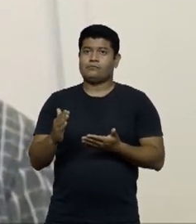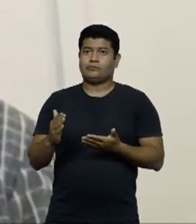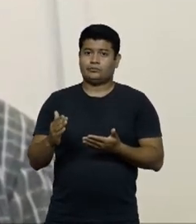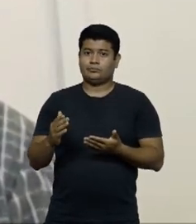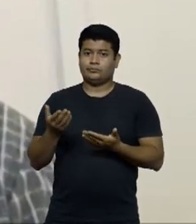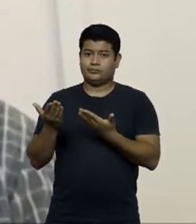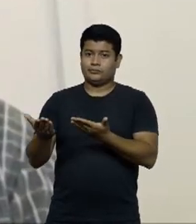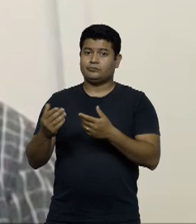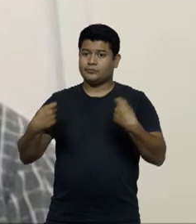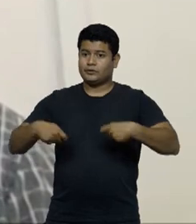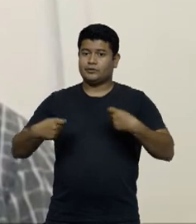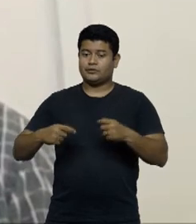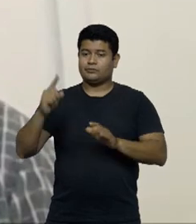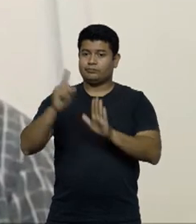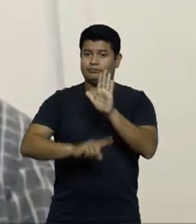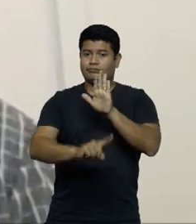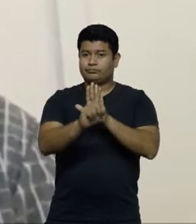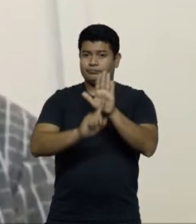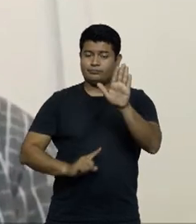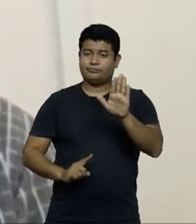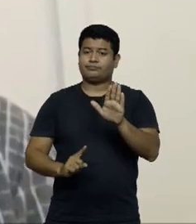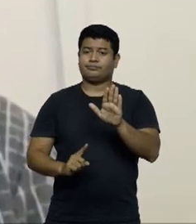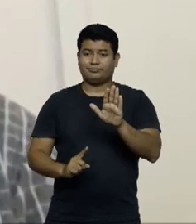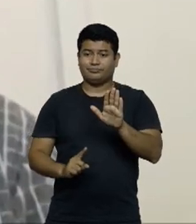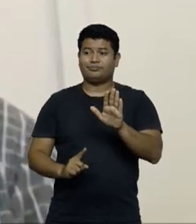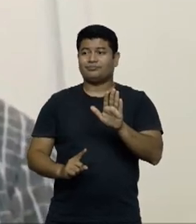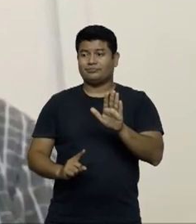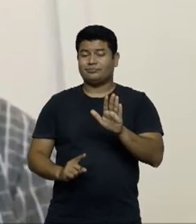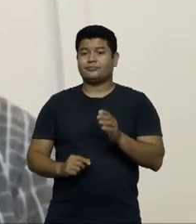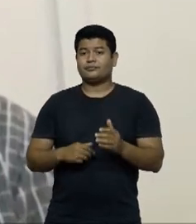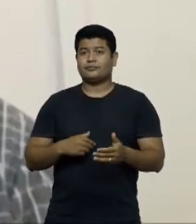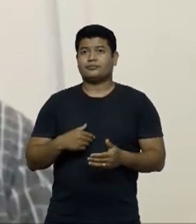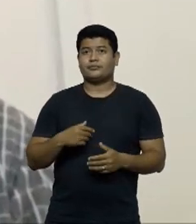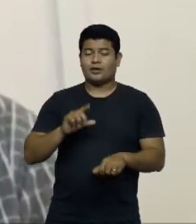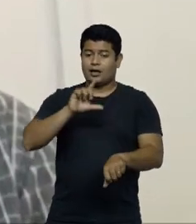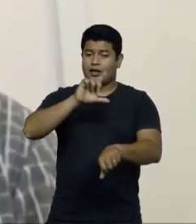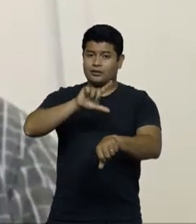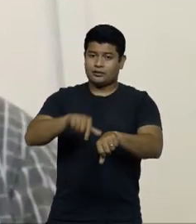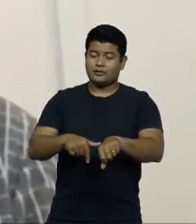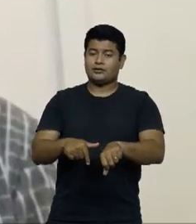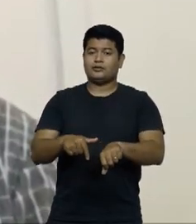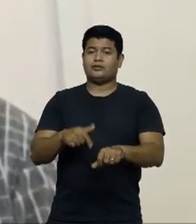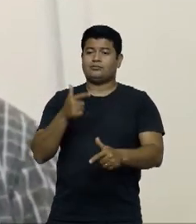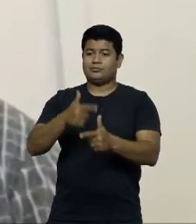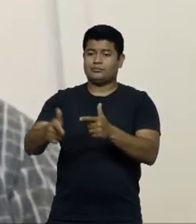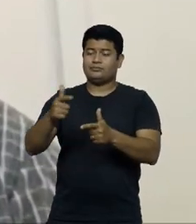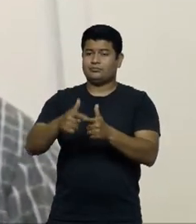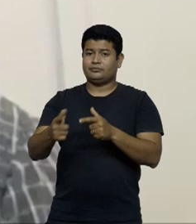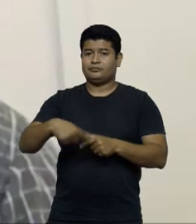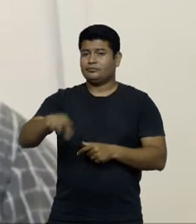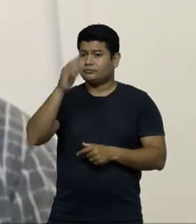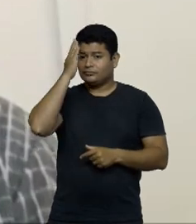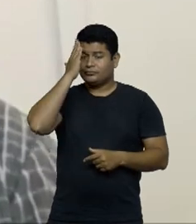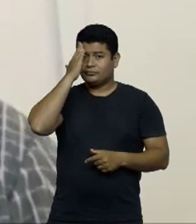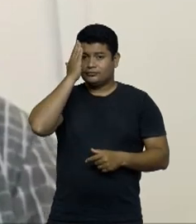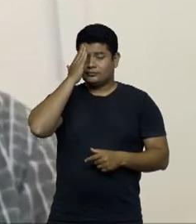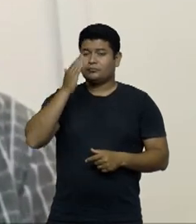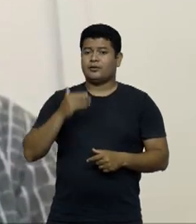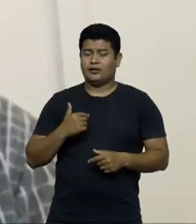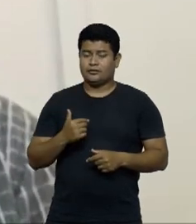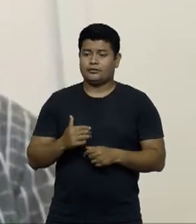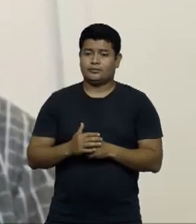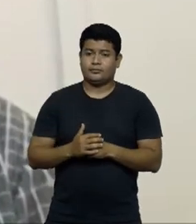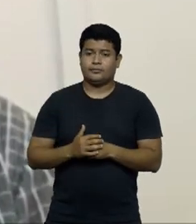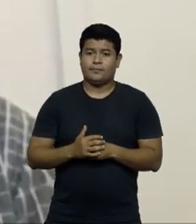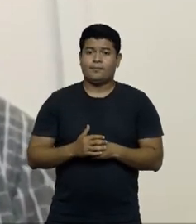ter seu contrato rescindido entanto teve atrás a gente teve problemas sim se a gente tem total consciência disso